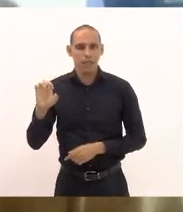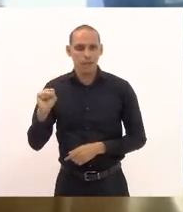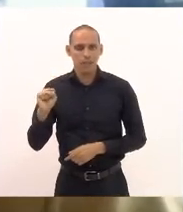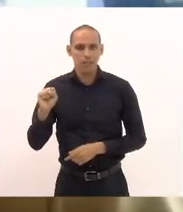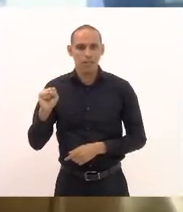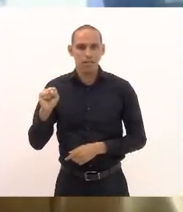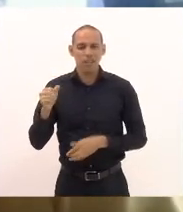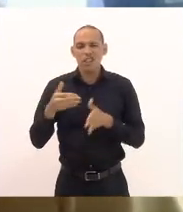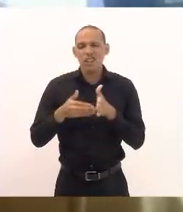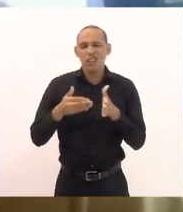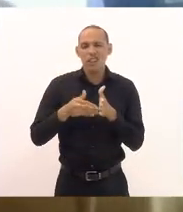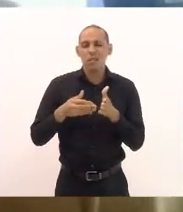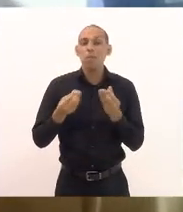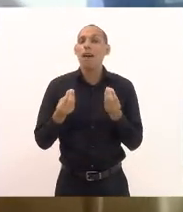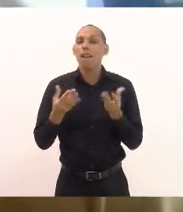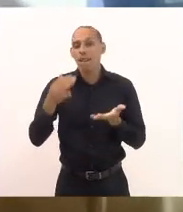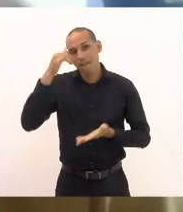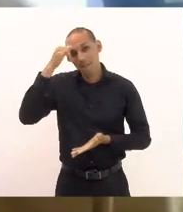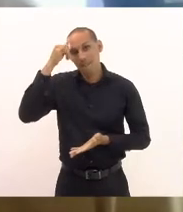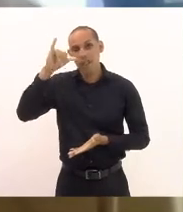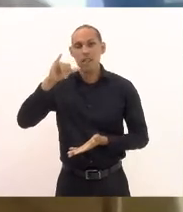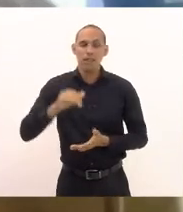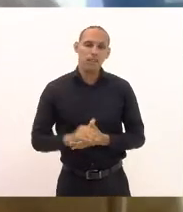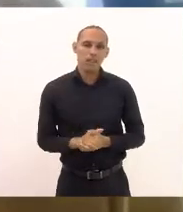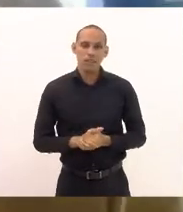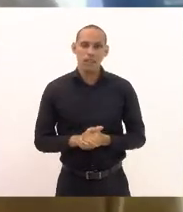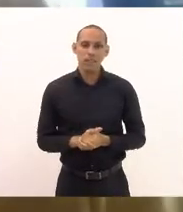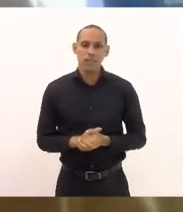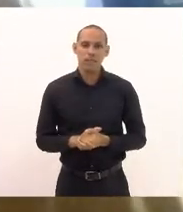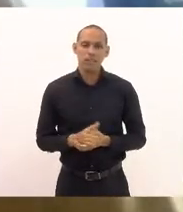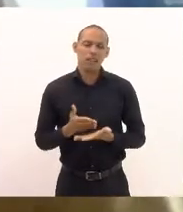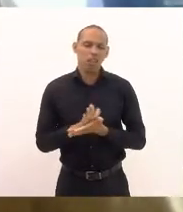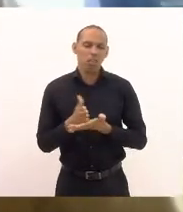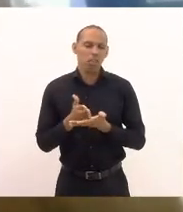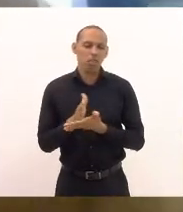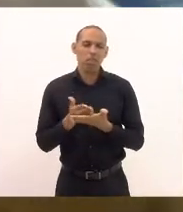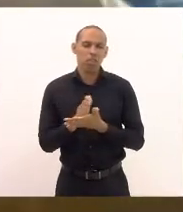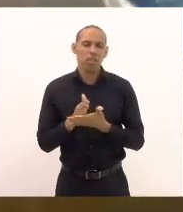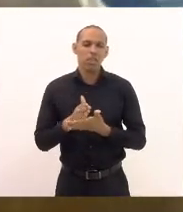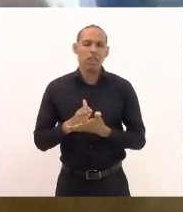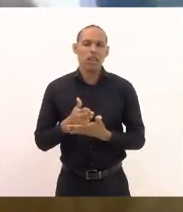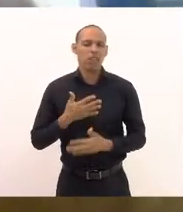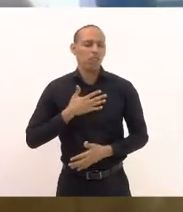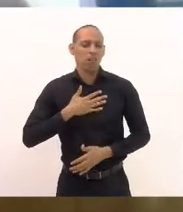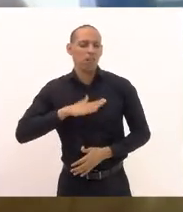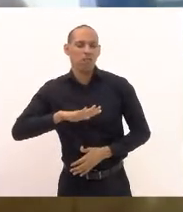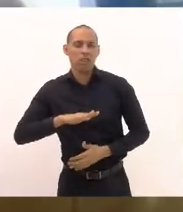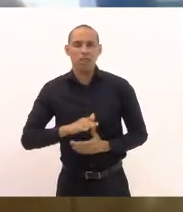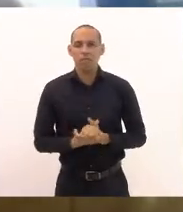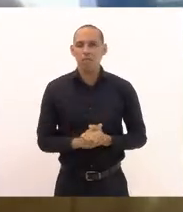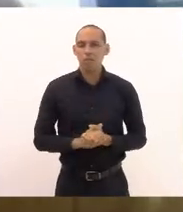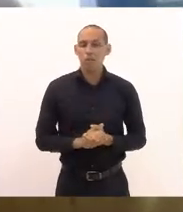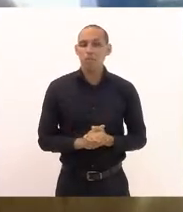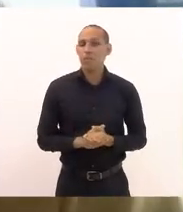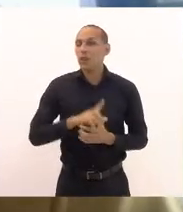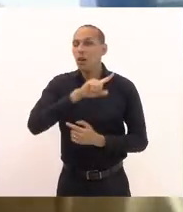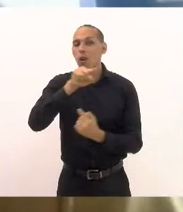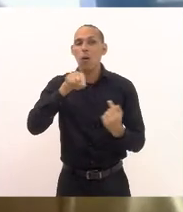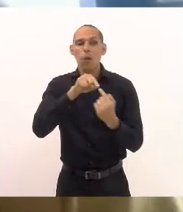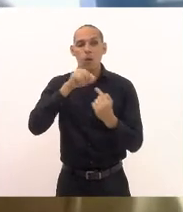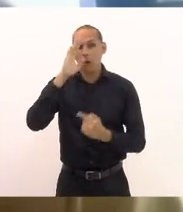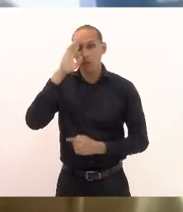evitar qualquer tipo de incômodo, de insatisfação. O objetivo principal